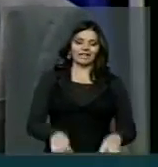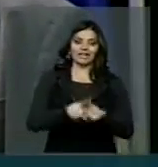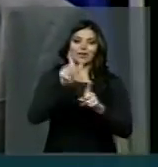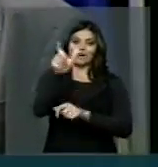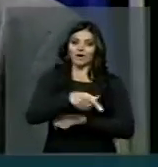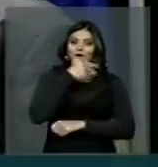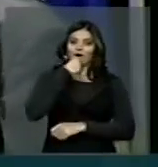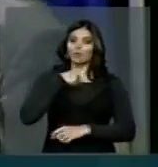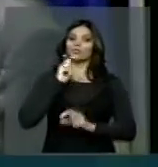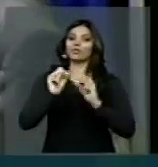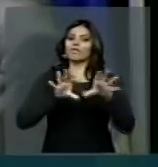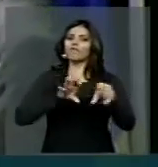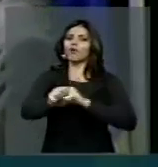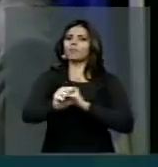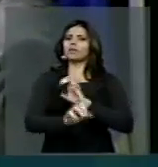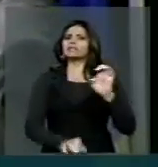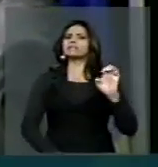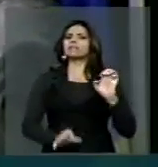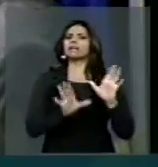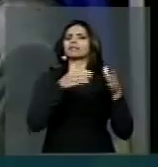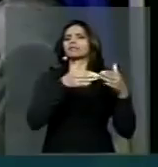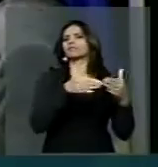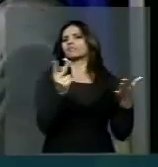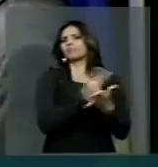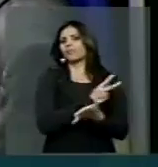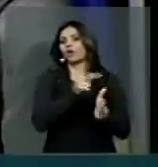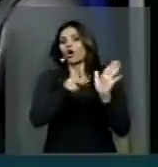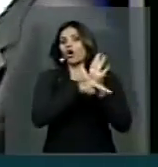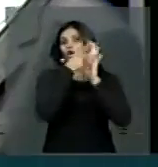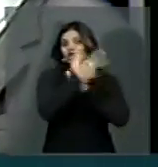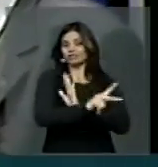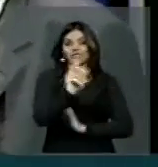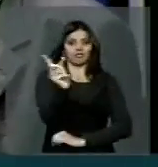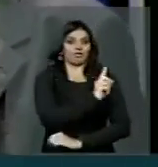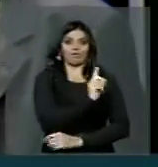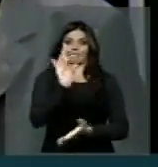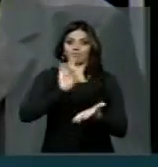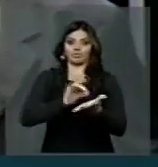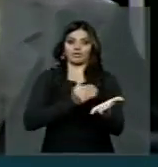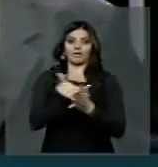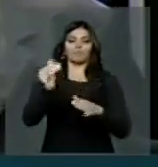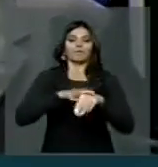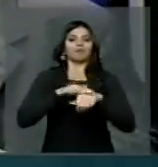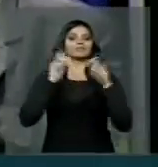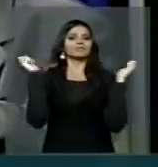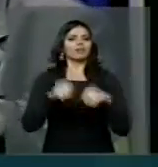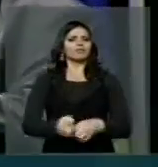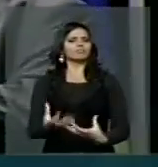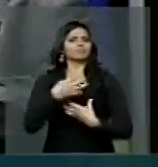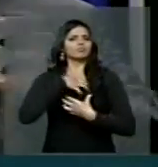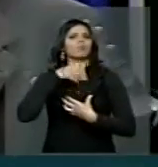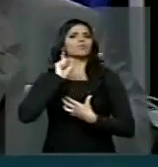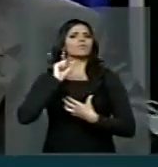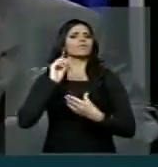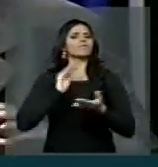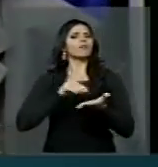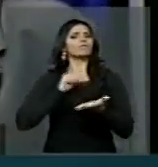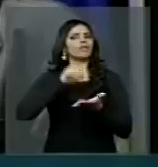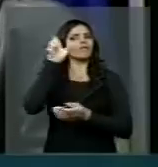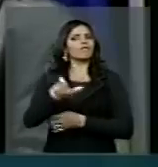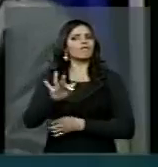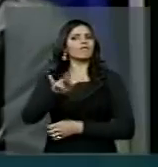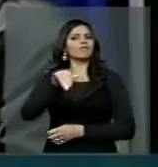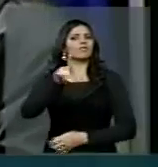homem de formação de esquerda na sua origem, mas que teve a capacidade e a sensibilidade, que é o que não faltava em